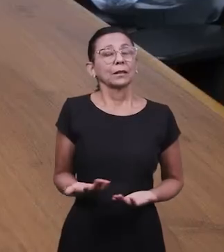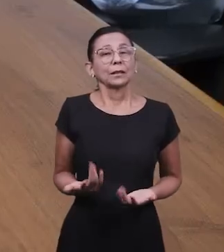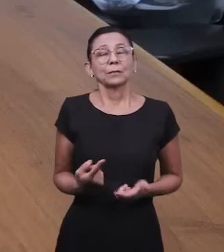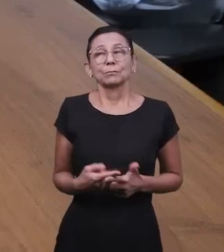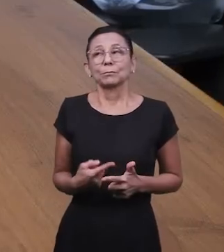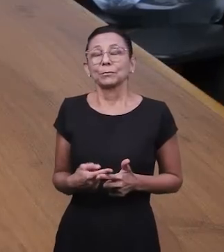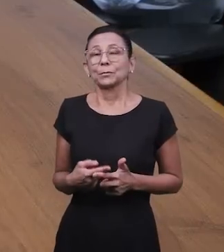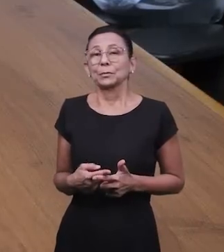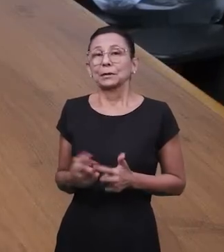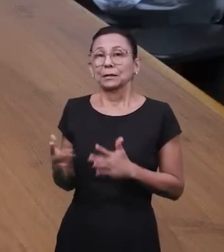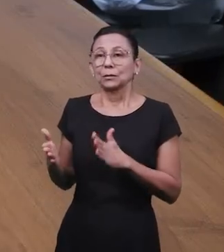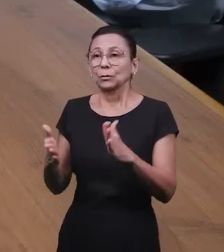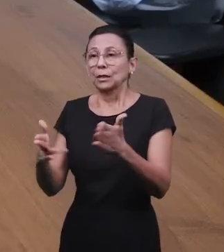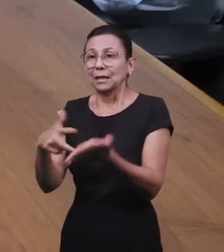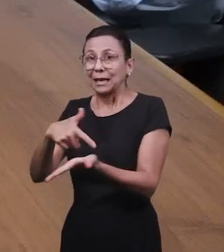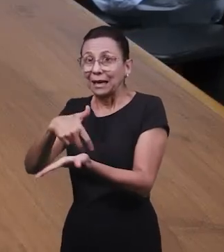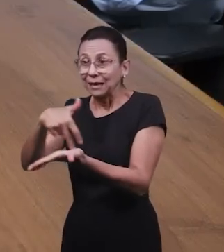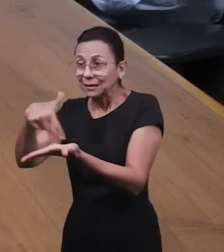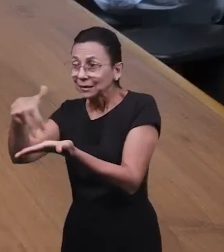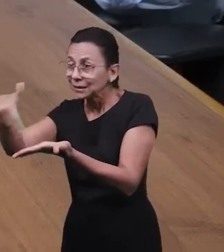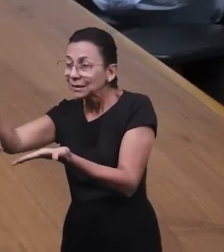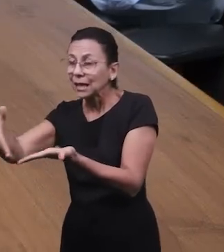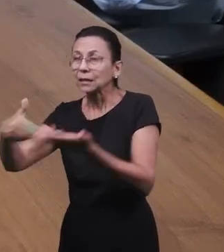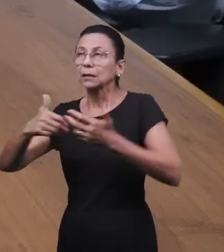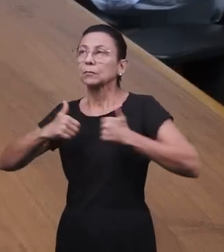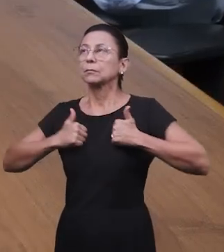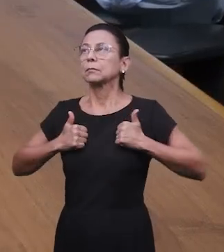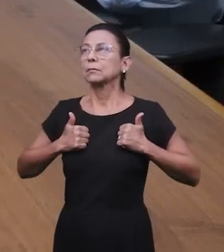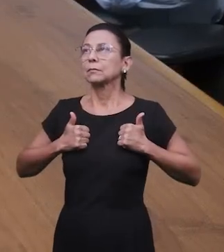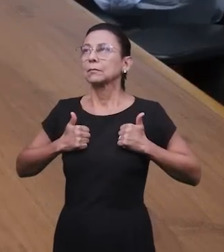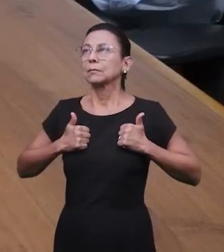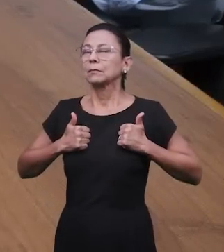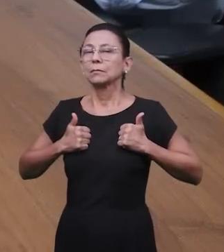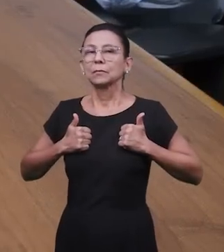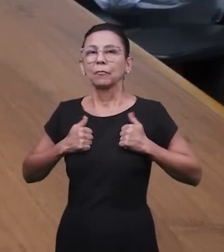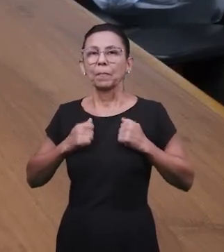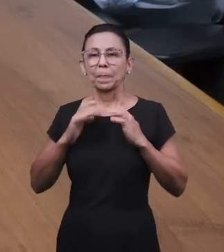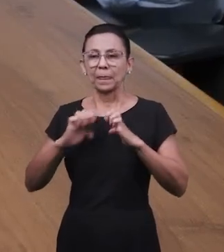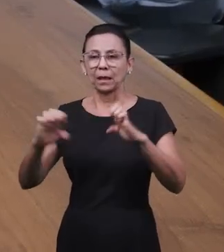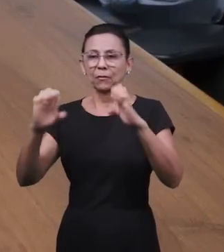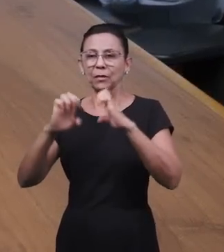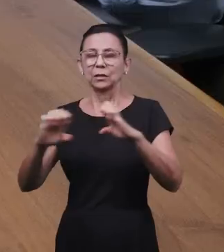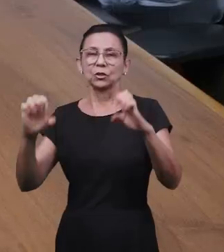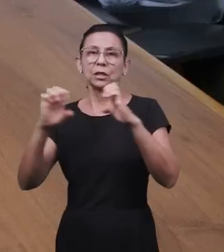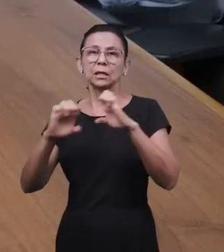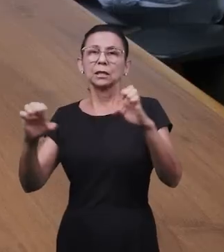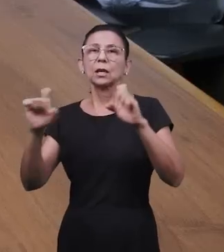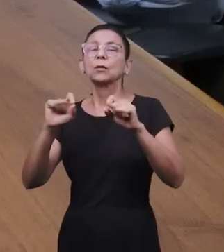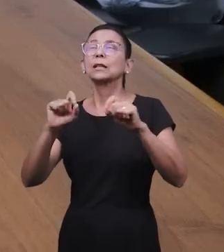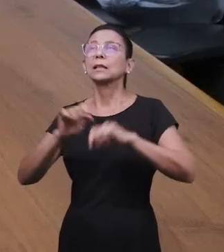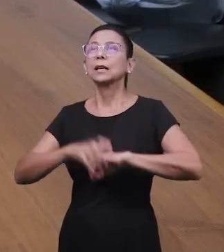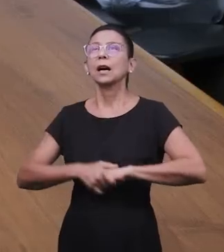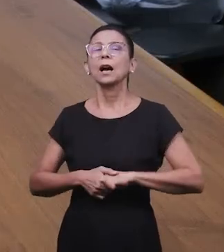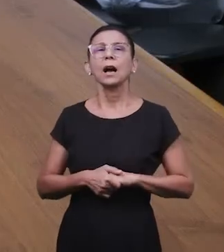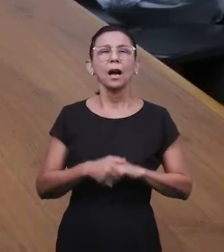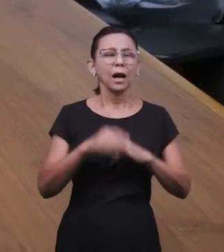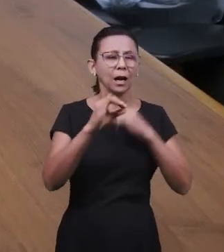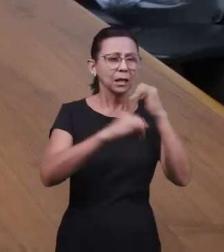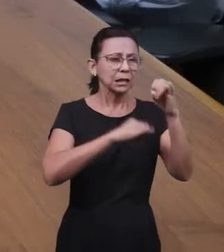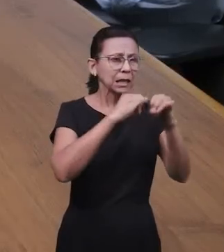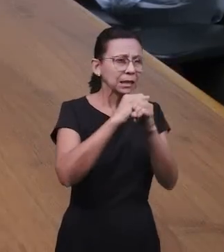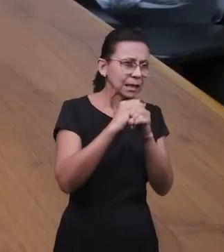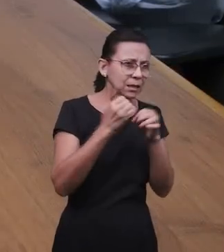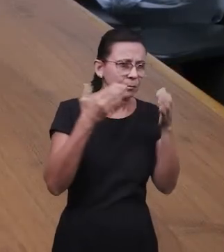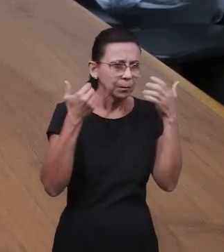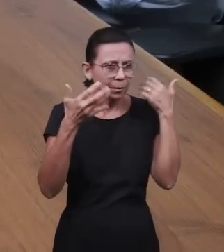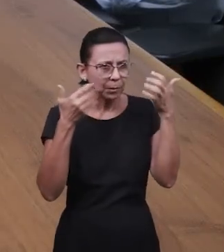Porque é andar no caminho, é viver evangelho. O evangelho não é uma teoria que você aprendeu num livro, na